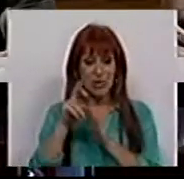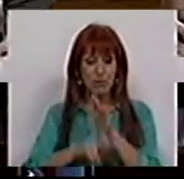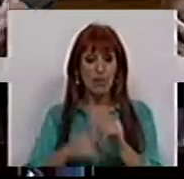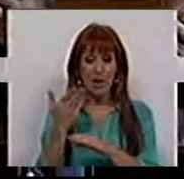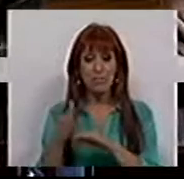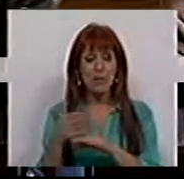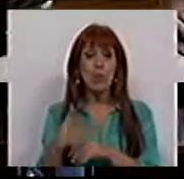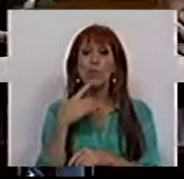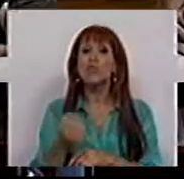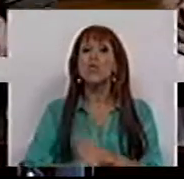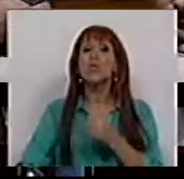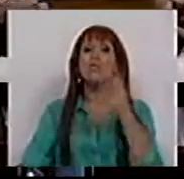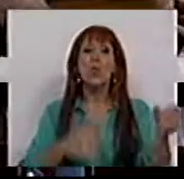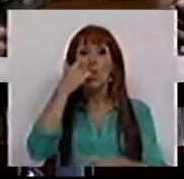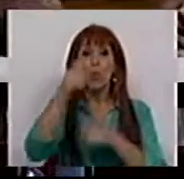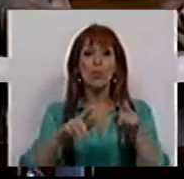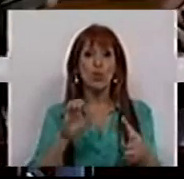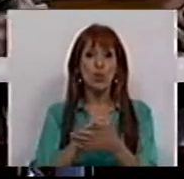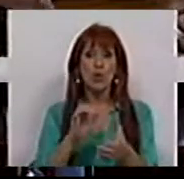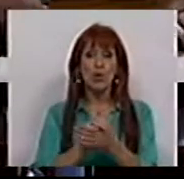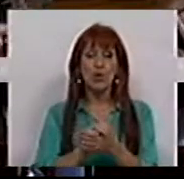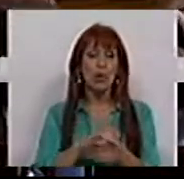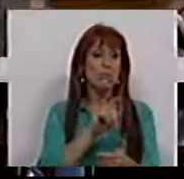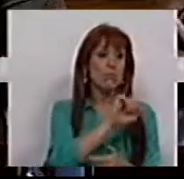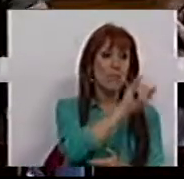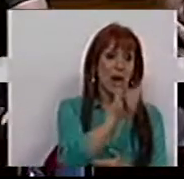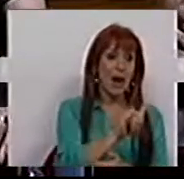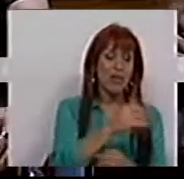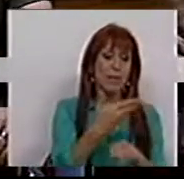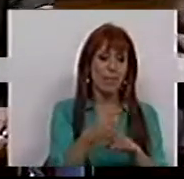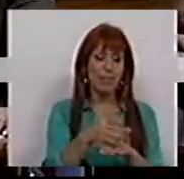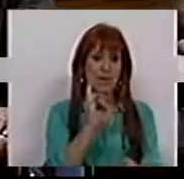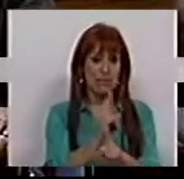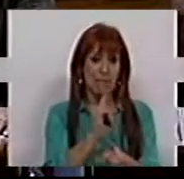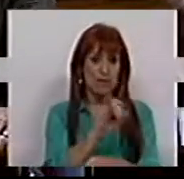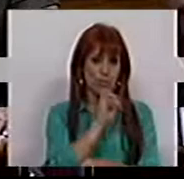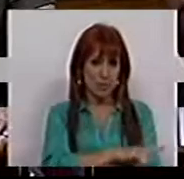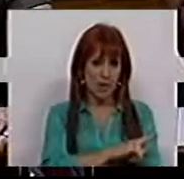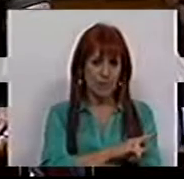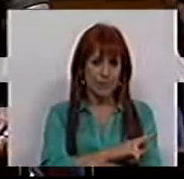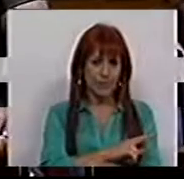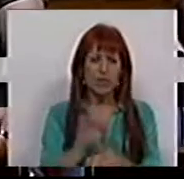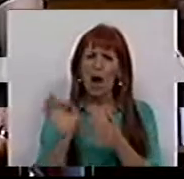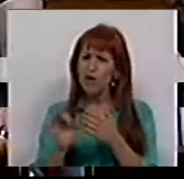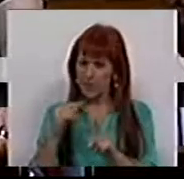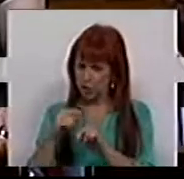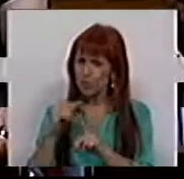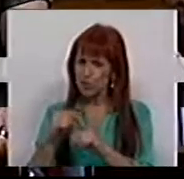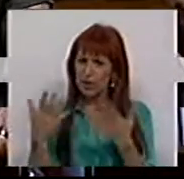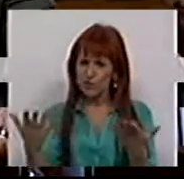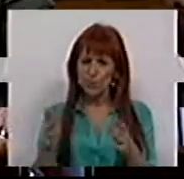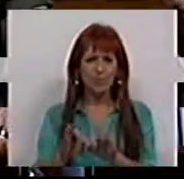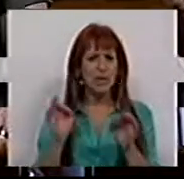estão excluídas muitas pessoas. Os casais do mesmo sexo continuam excluídos desta possibilidade. Há aspectos